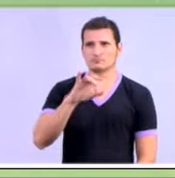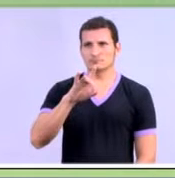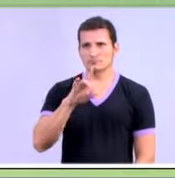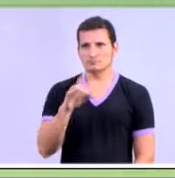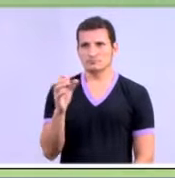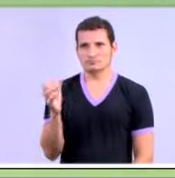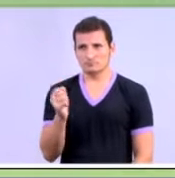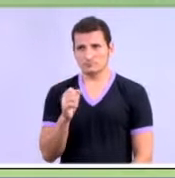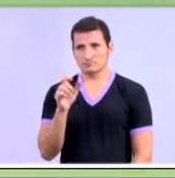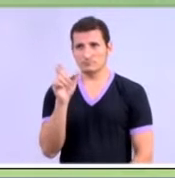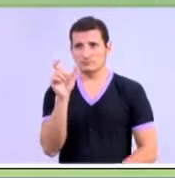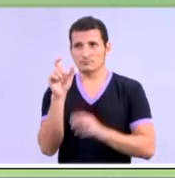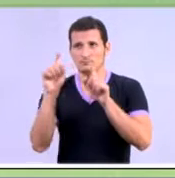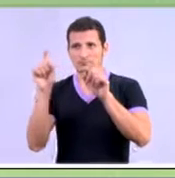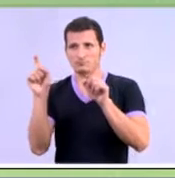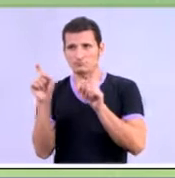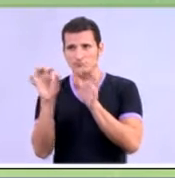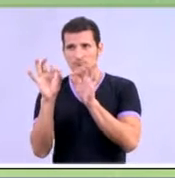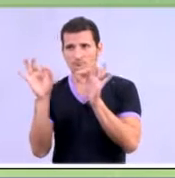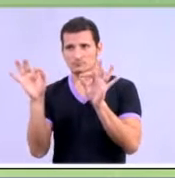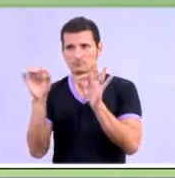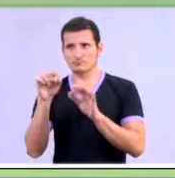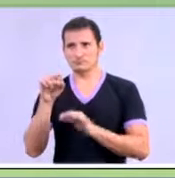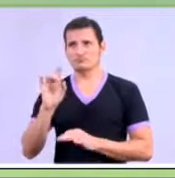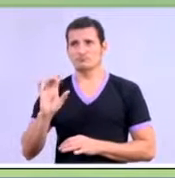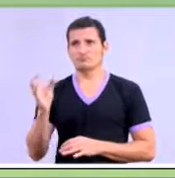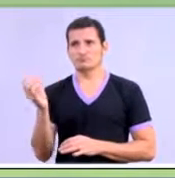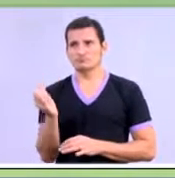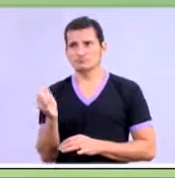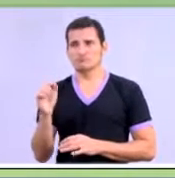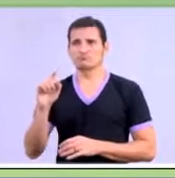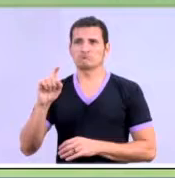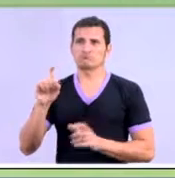passando o parâmetro valor do saque, ele apenas efetua o saque e não